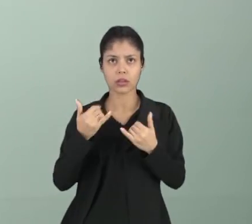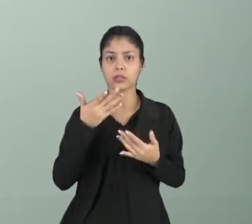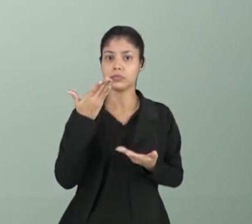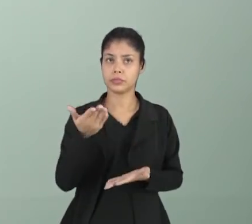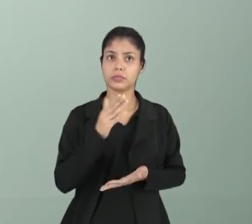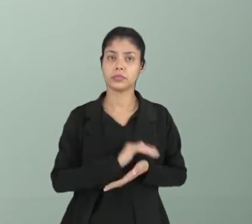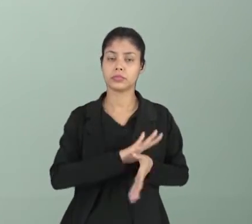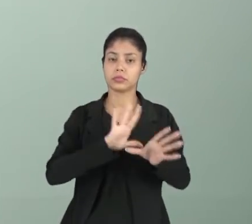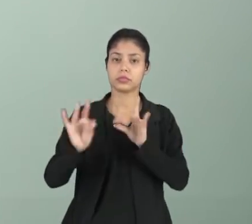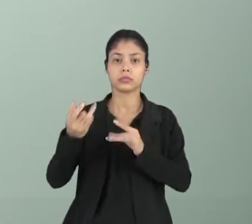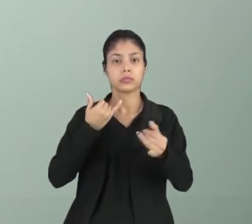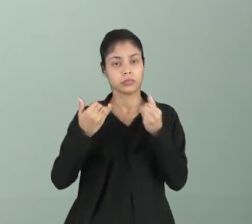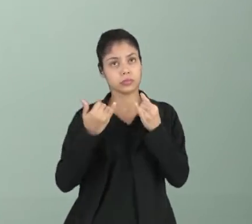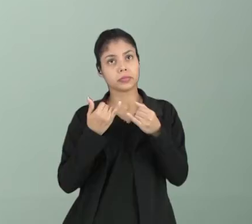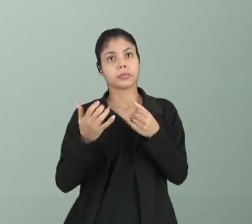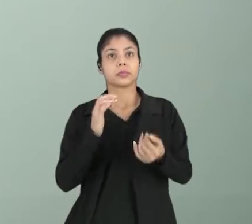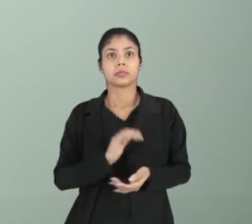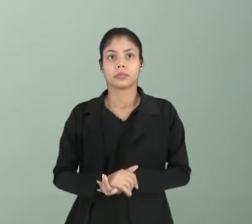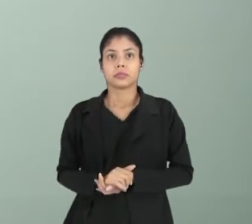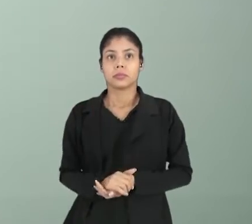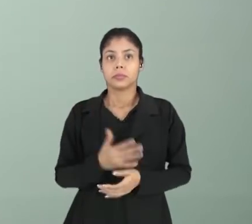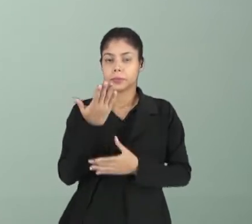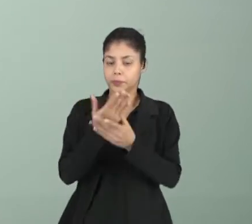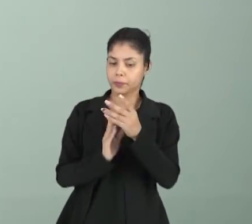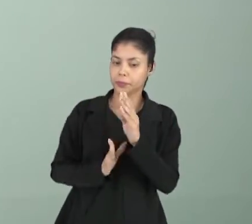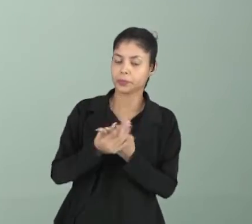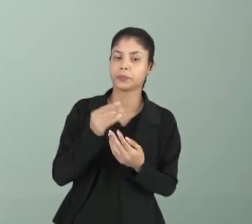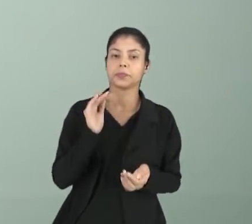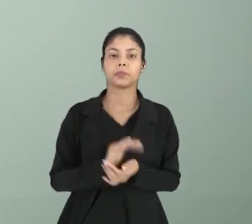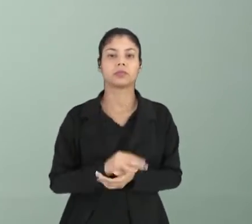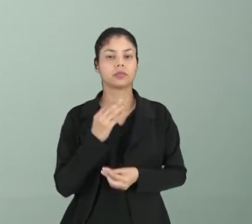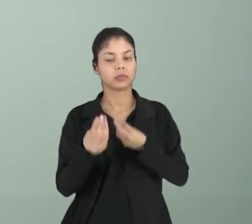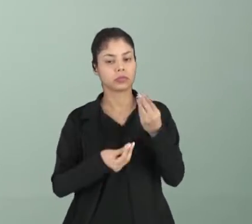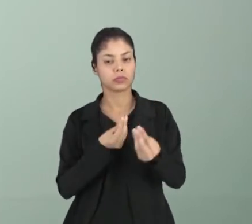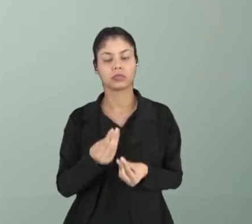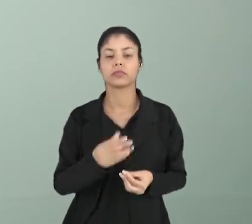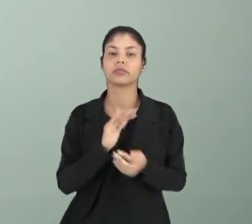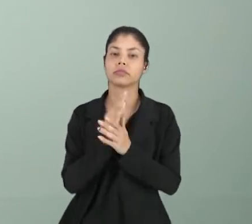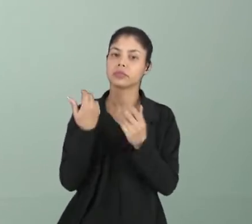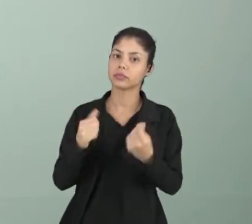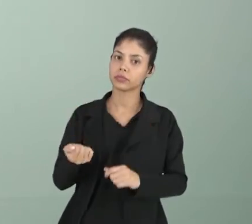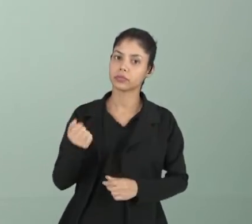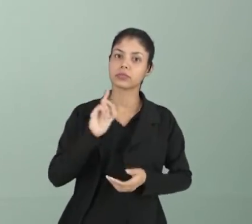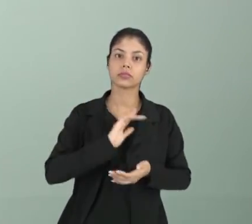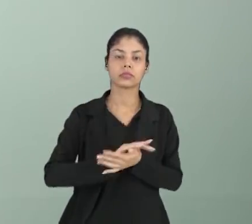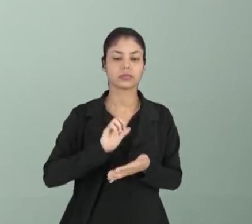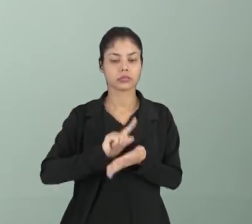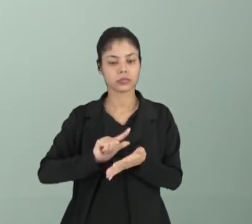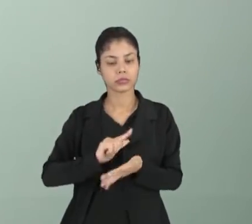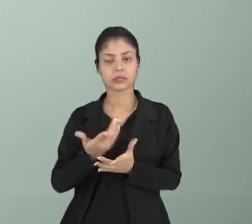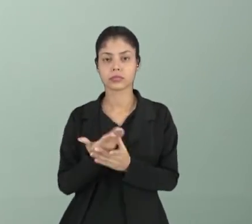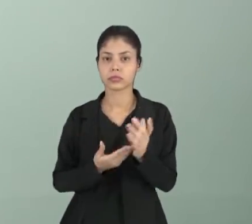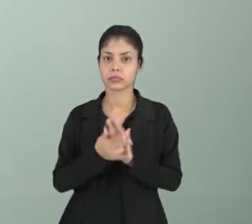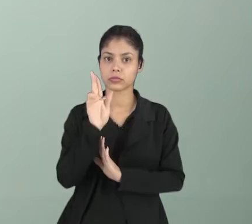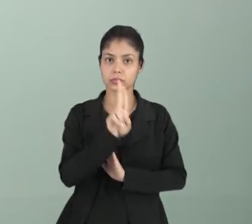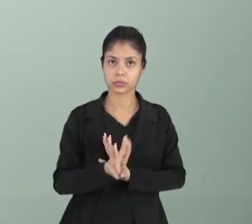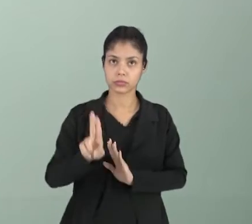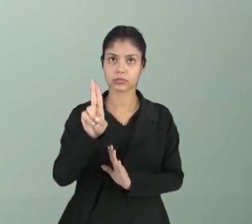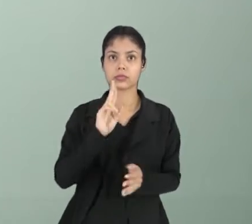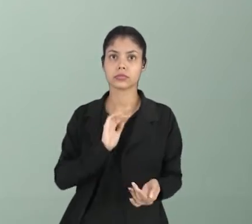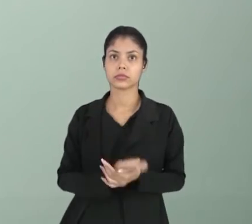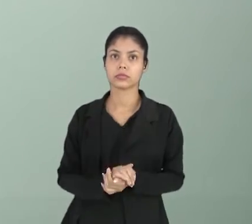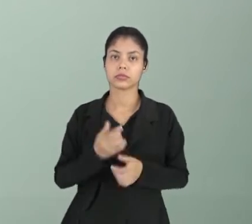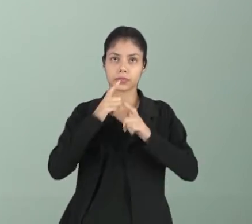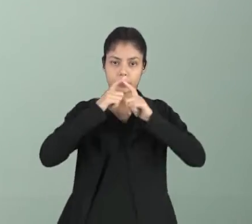infográficos trazendo informações para lavar as mãos, de que forma você deveria lavar as mãos, para a utilização